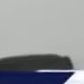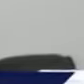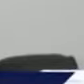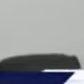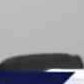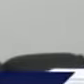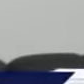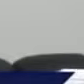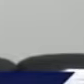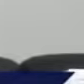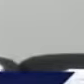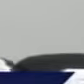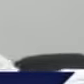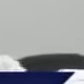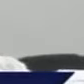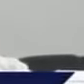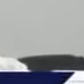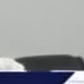agradecer.